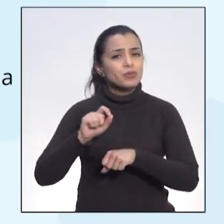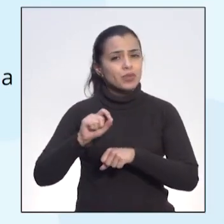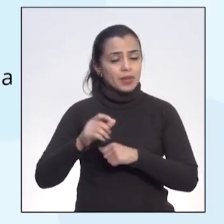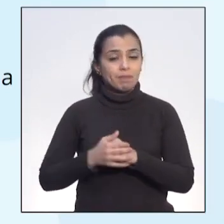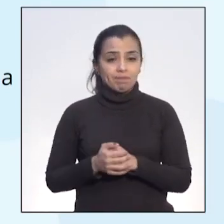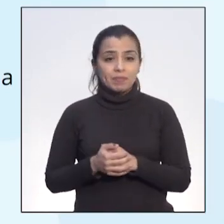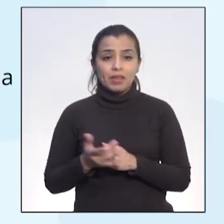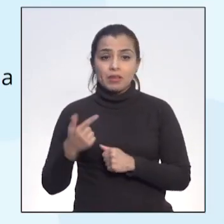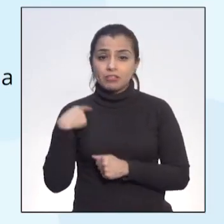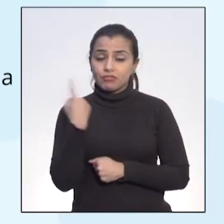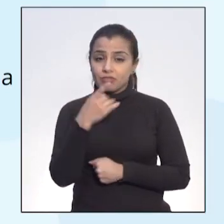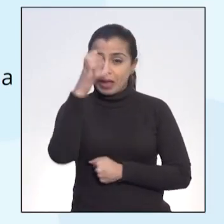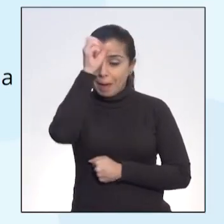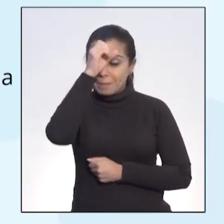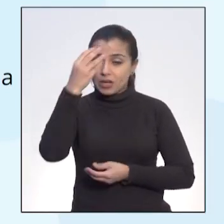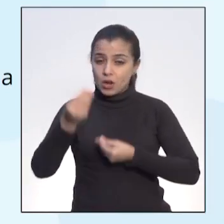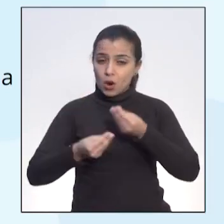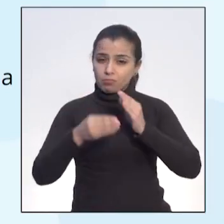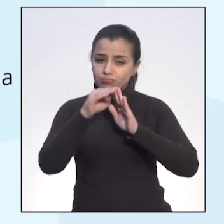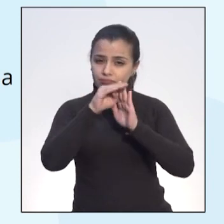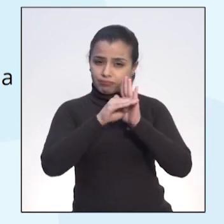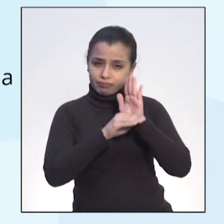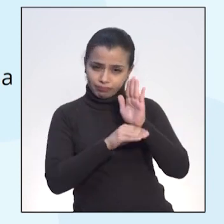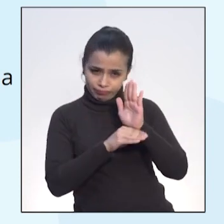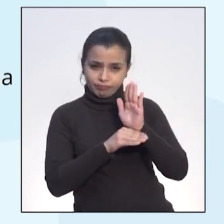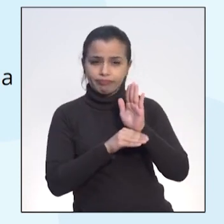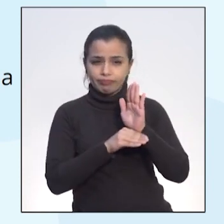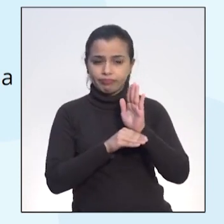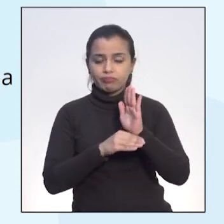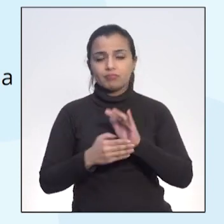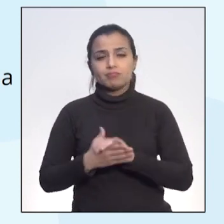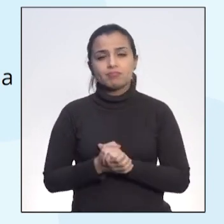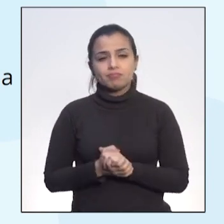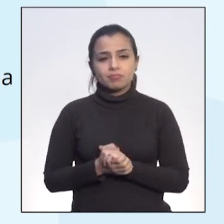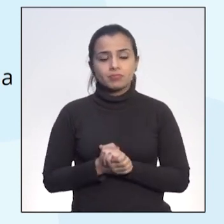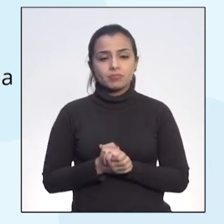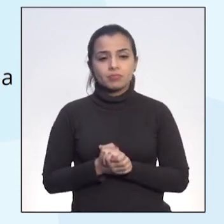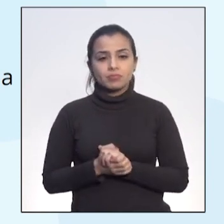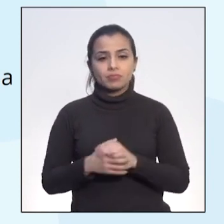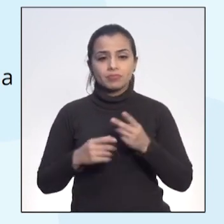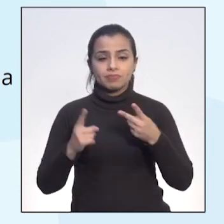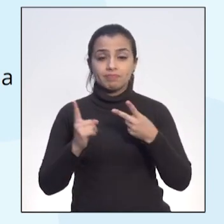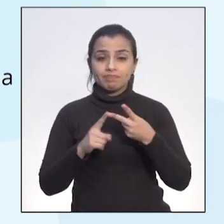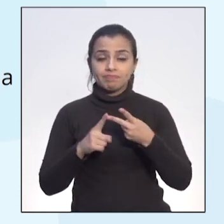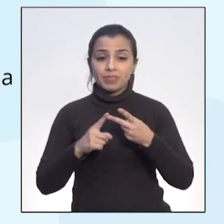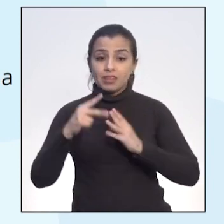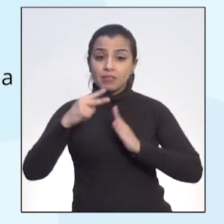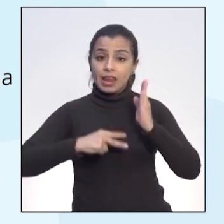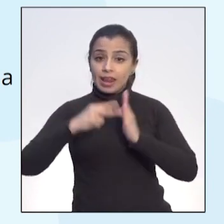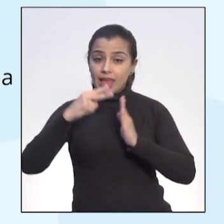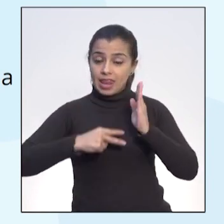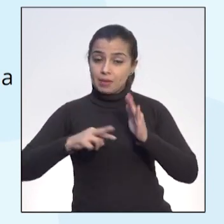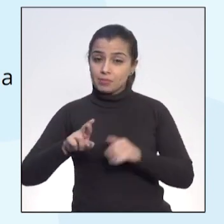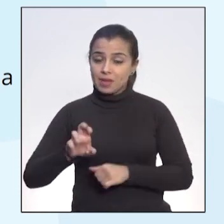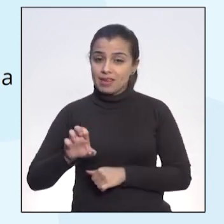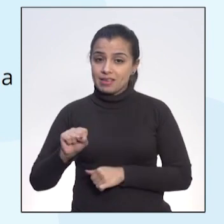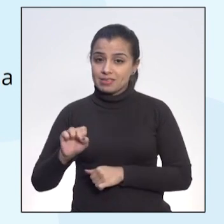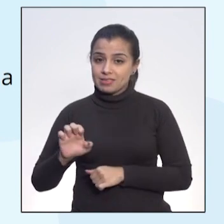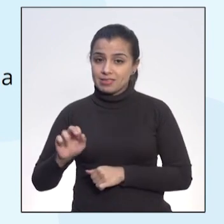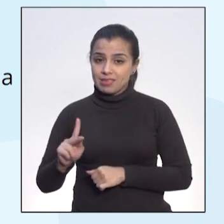do gênero textual resenha crítica. Aprenderemos sobre essa estrutura. Hoje nós leremos uma resenha